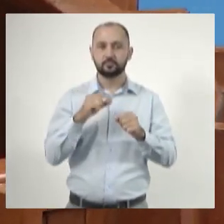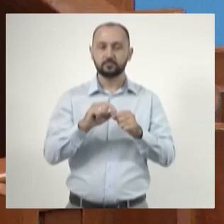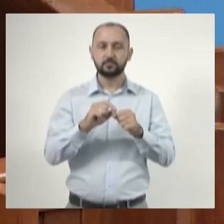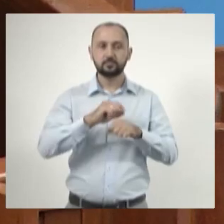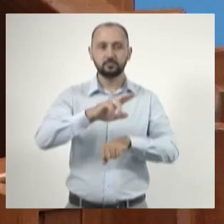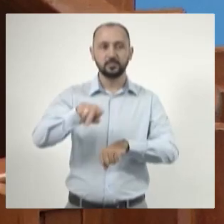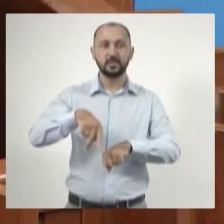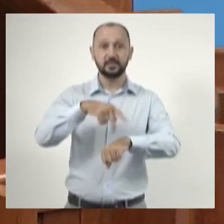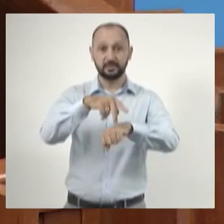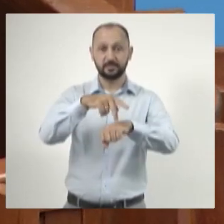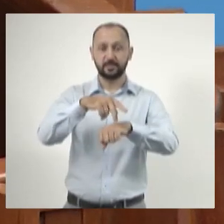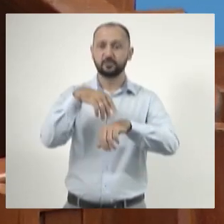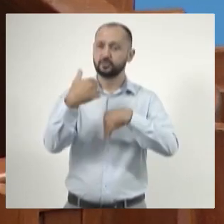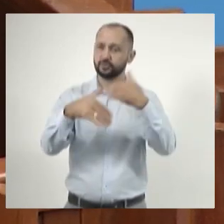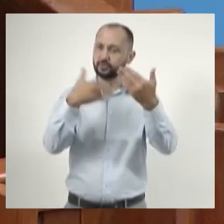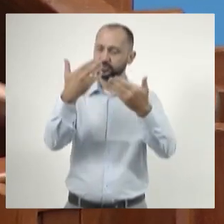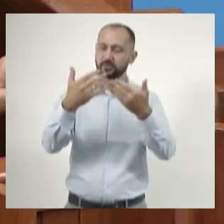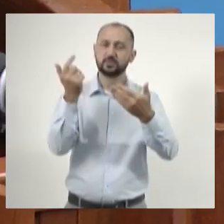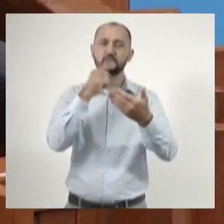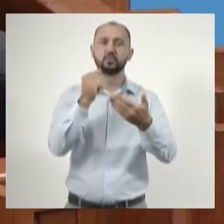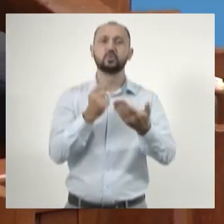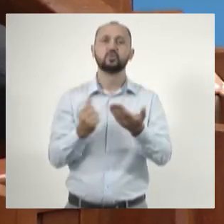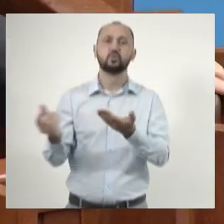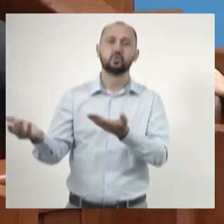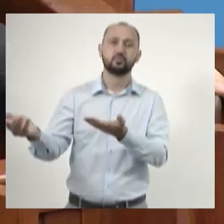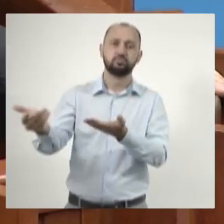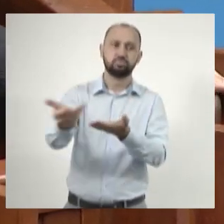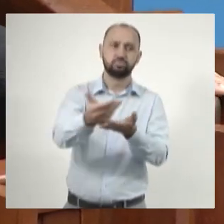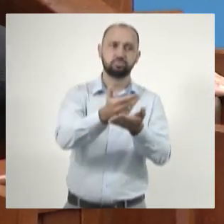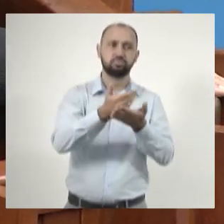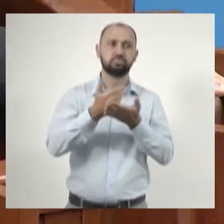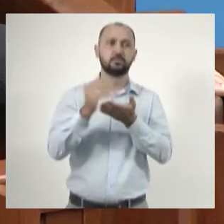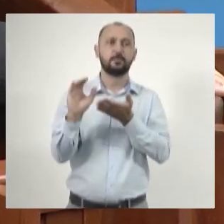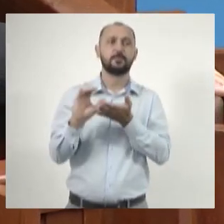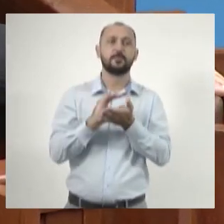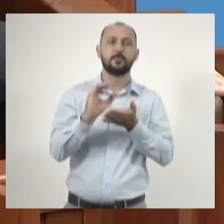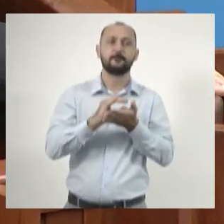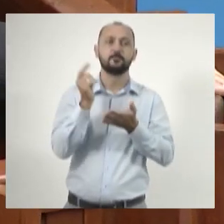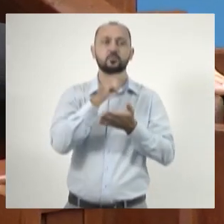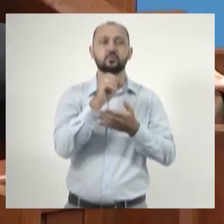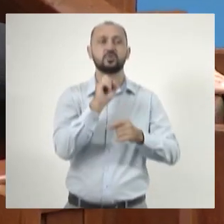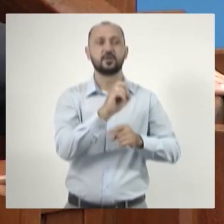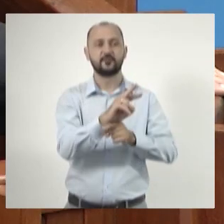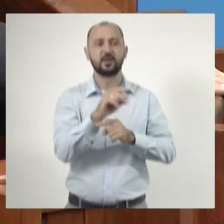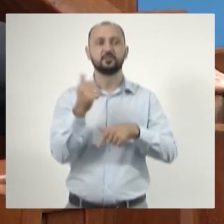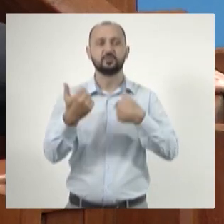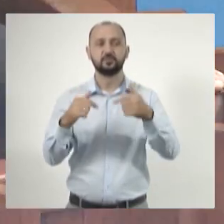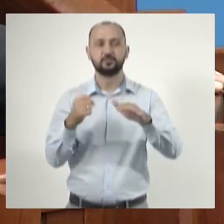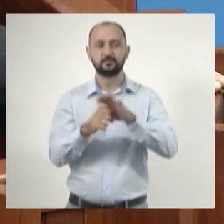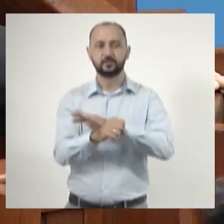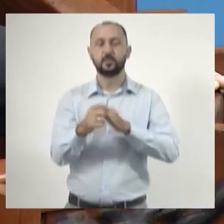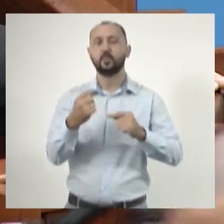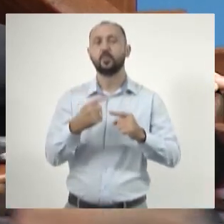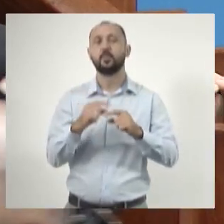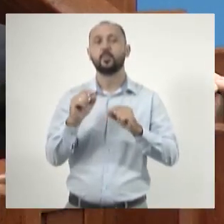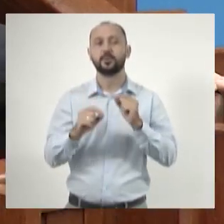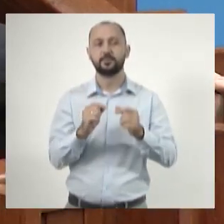Brasil cresça, com que esse Brasil arrecade e com que esse Brasil empregue, porque